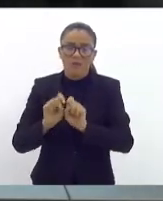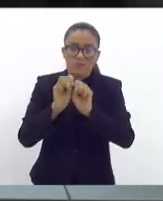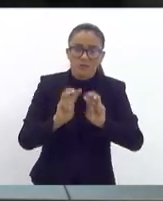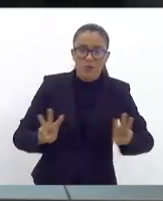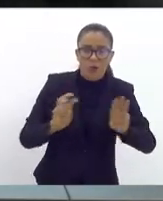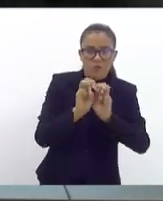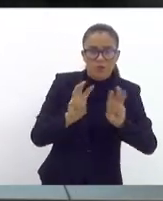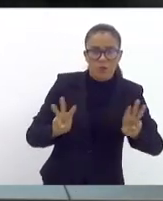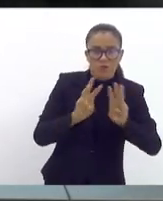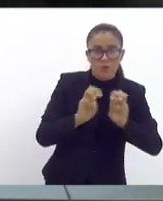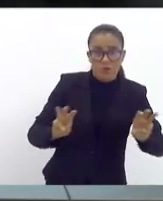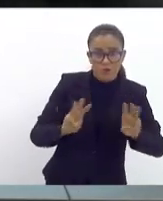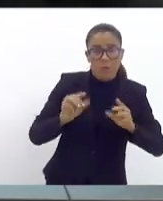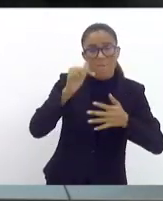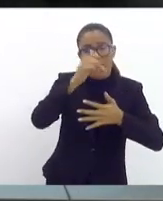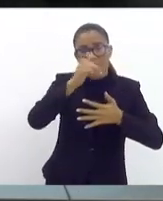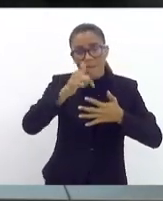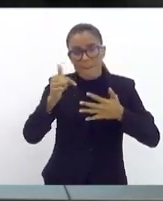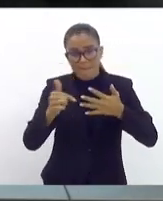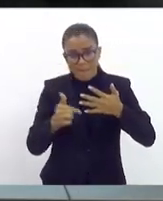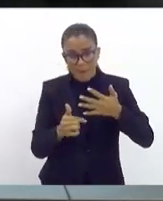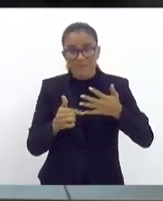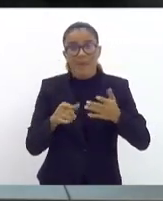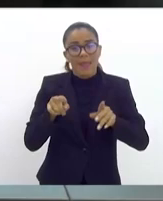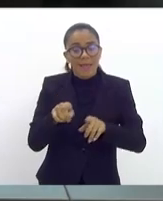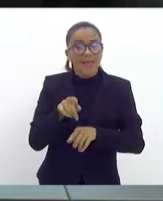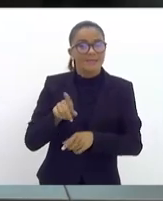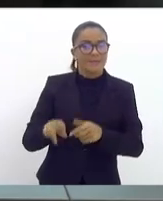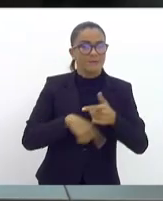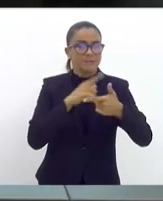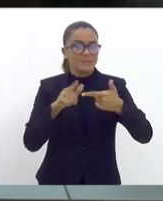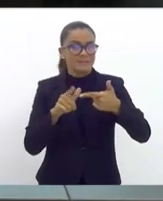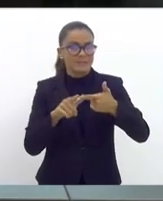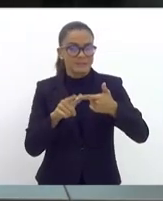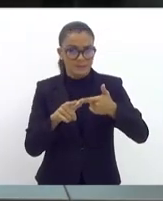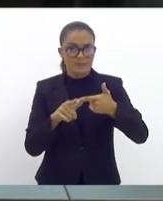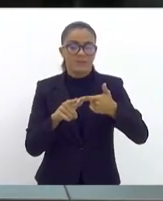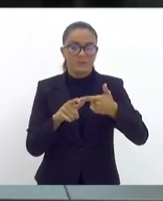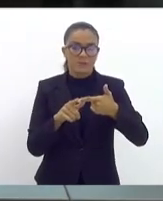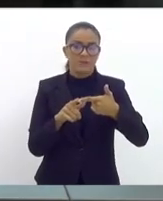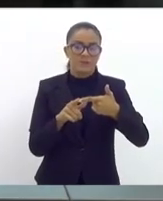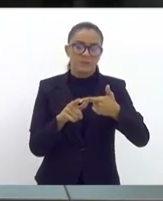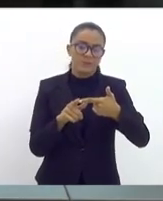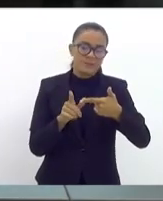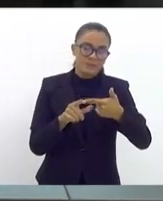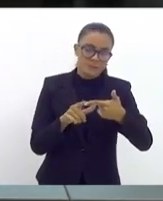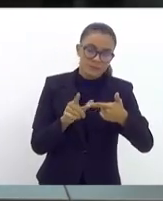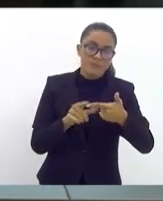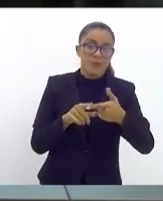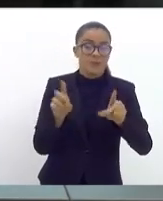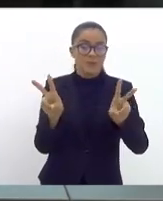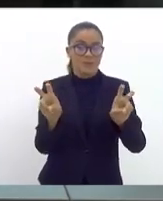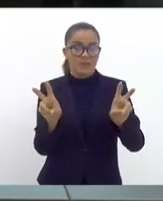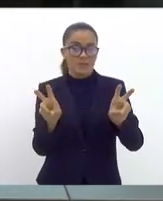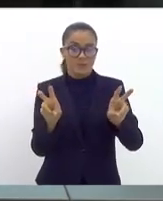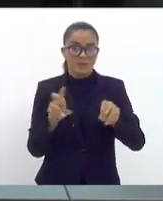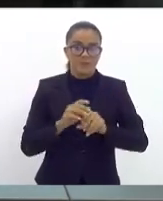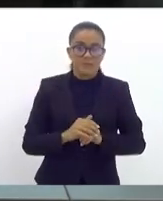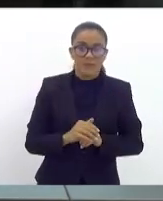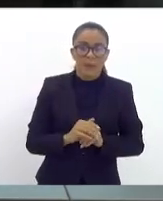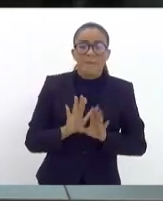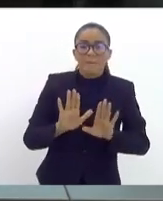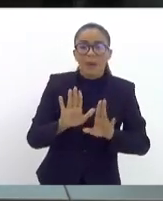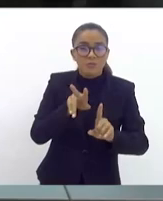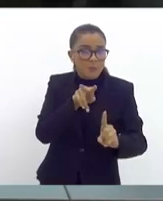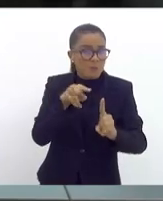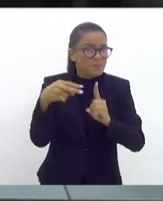festivos etc etc essa é uma segunda questão só